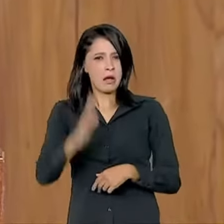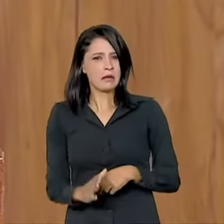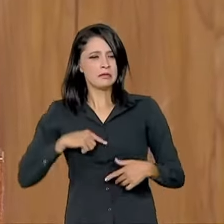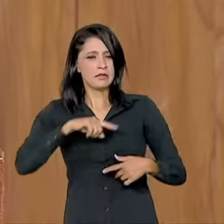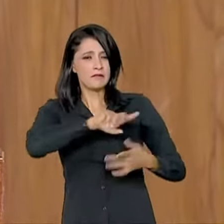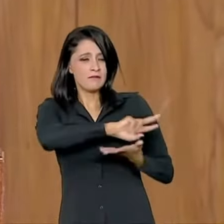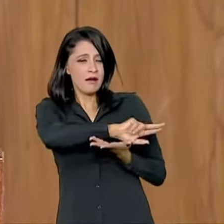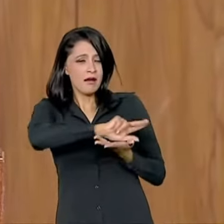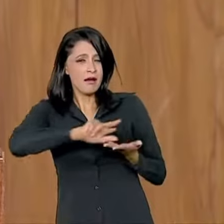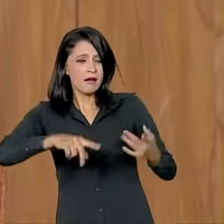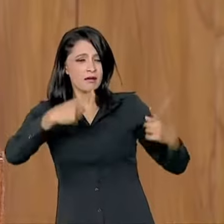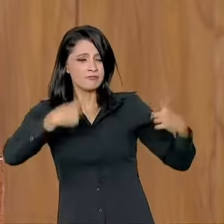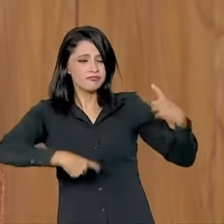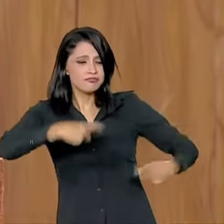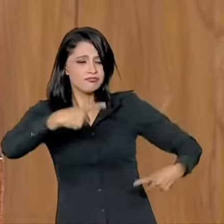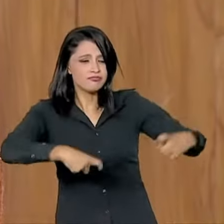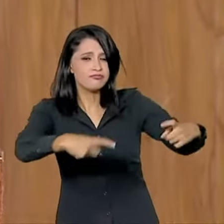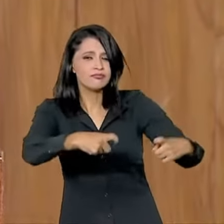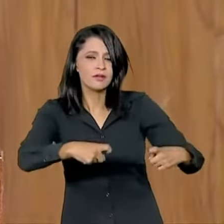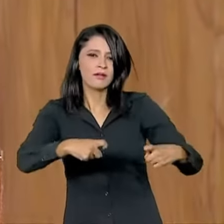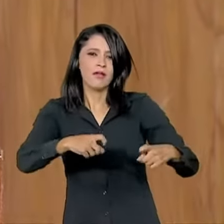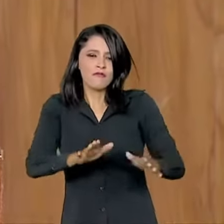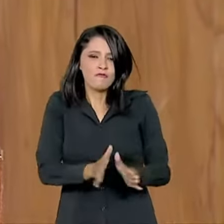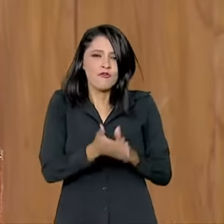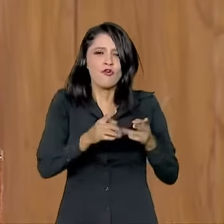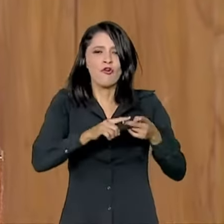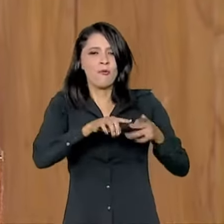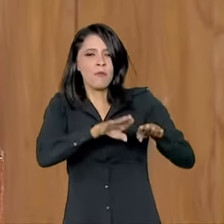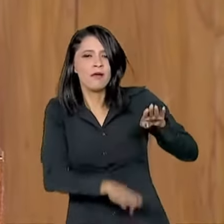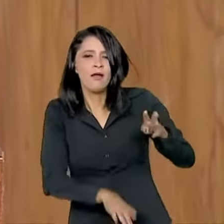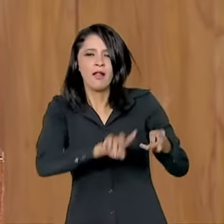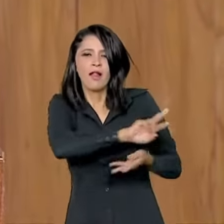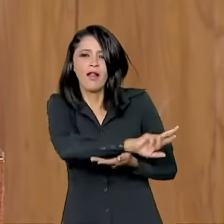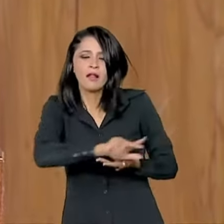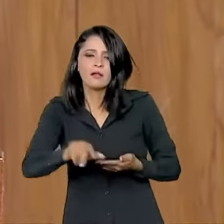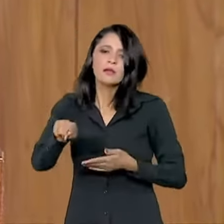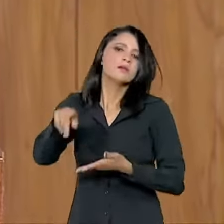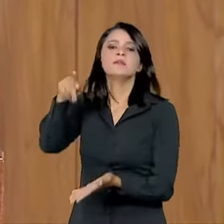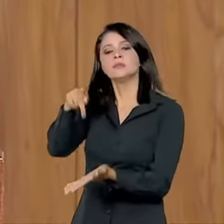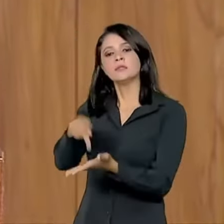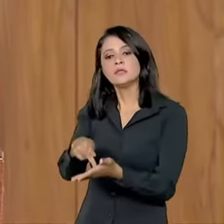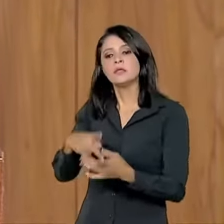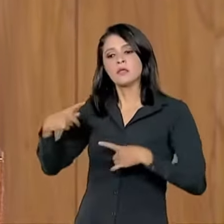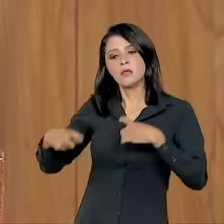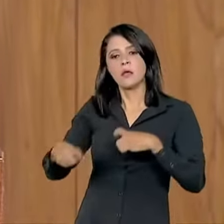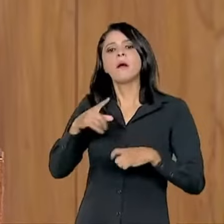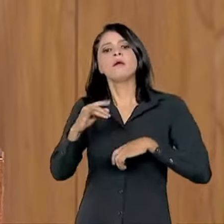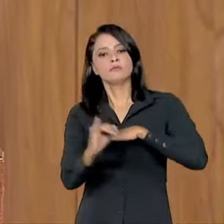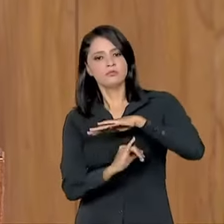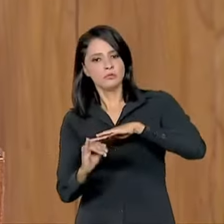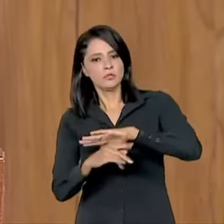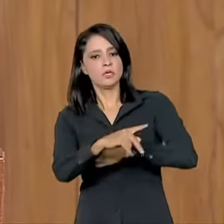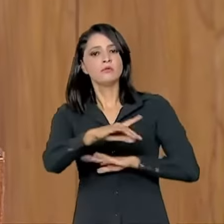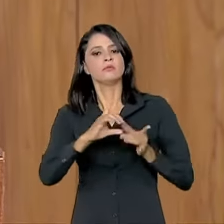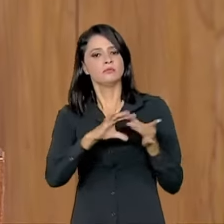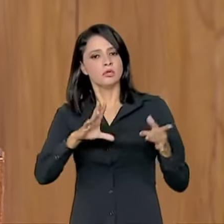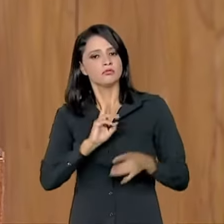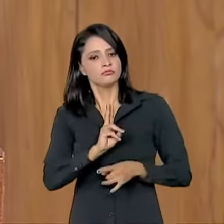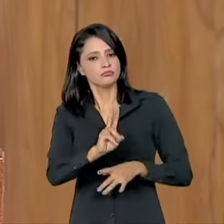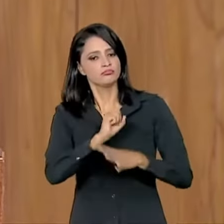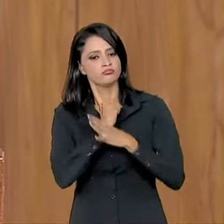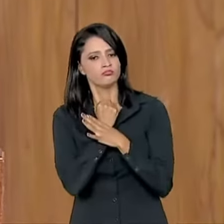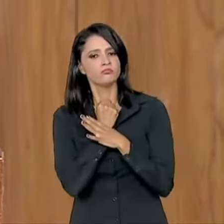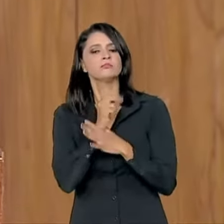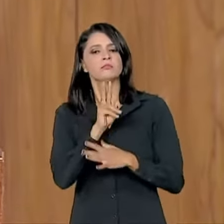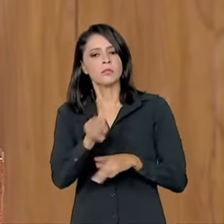Muitas guerras. E agora uma verdadeira guerra para garantir o funcionamento das instituições democráticas e